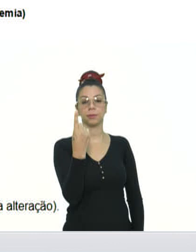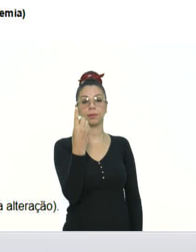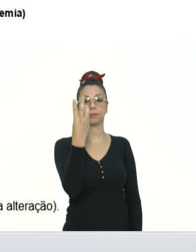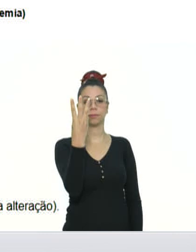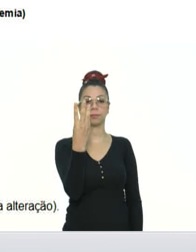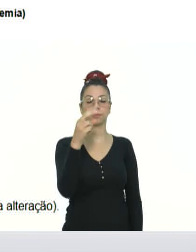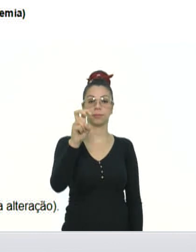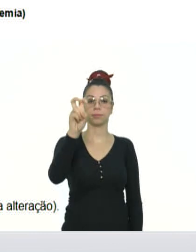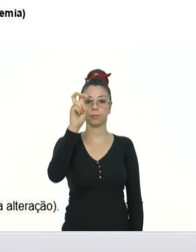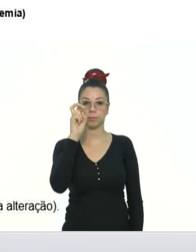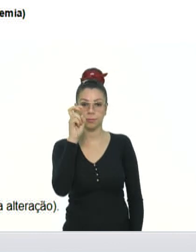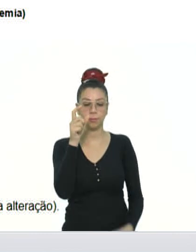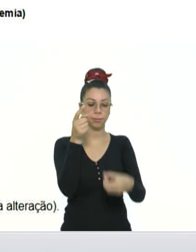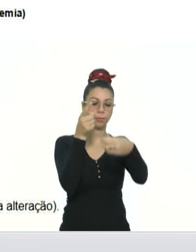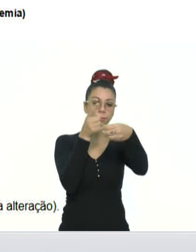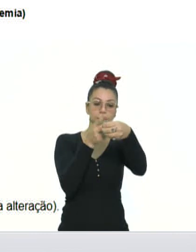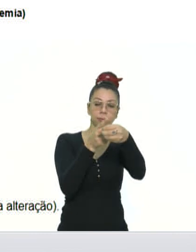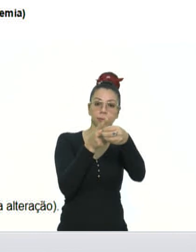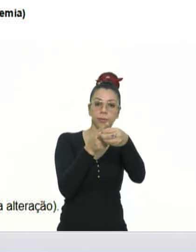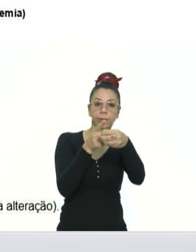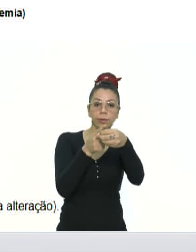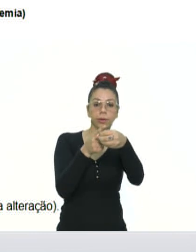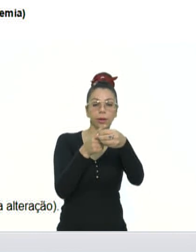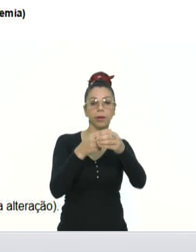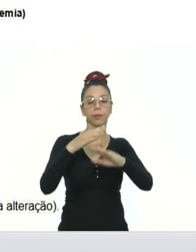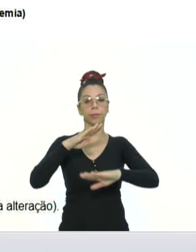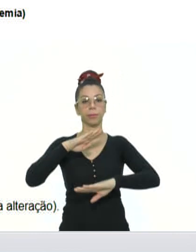135 municípios que têm uma situação